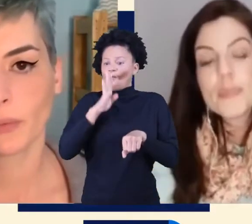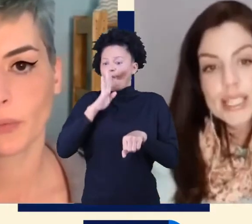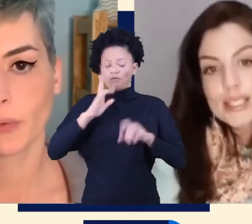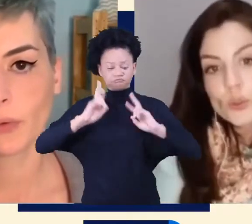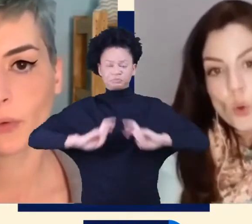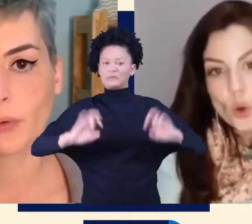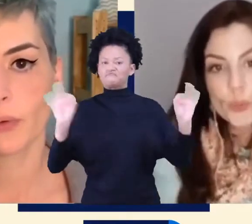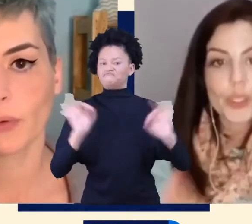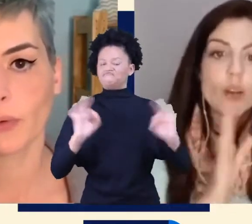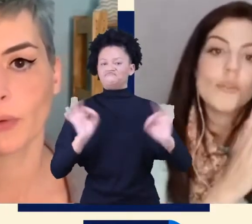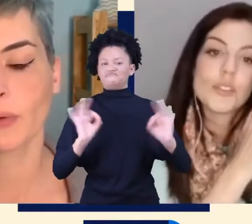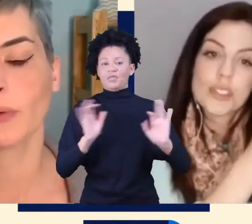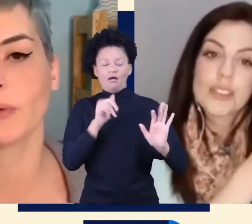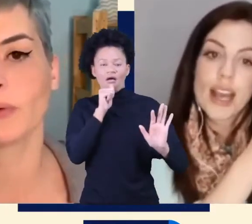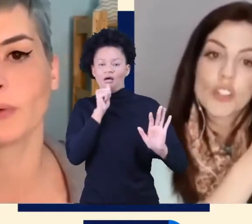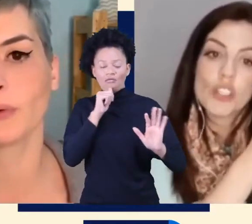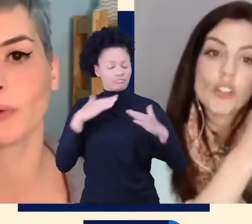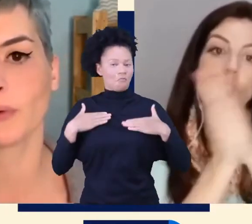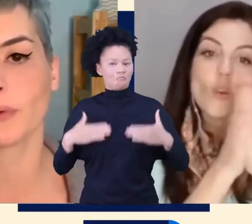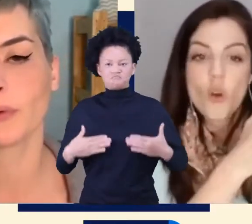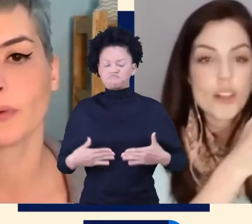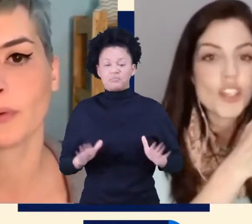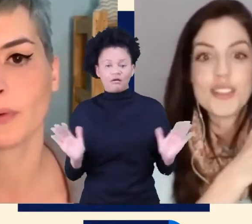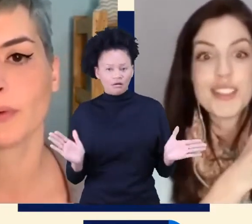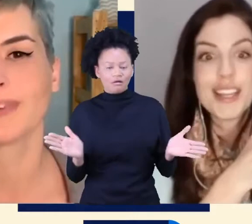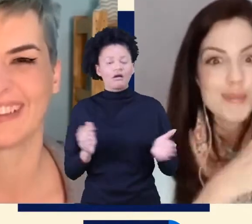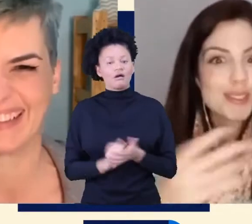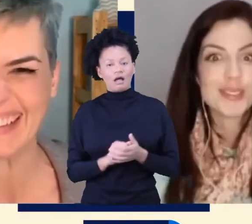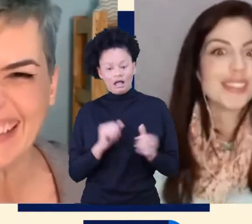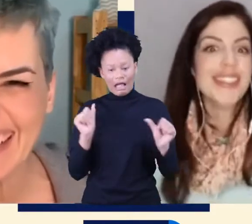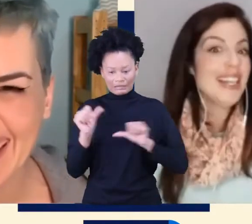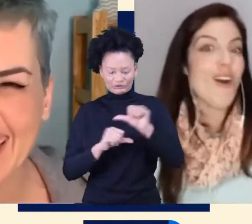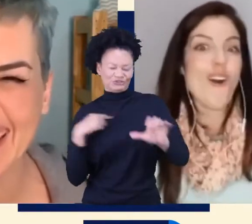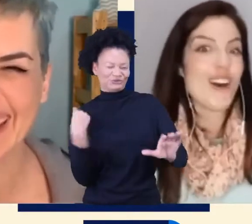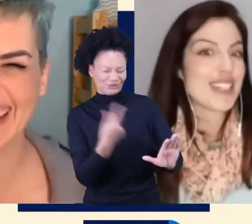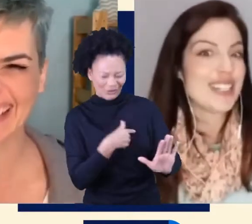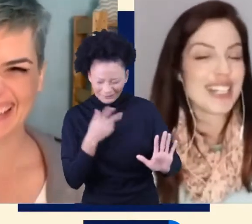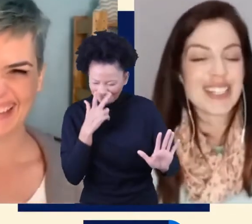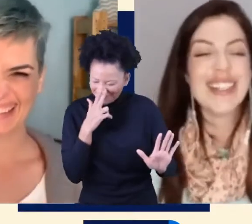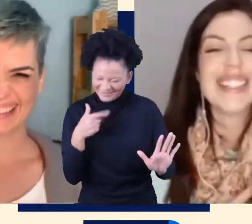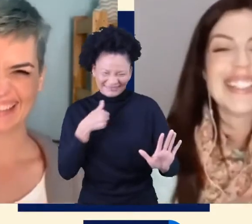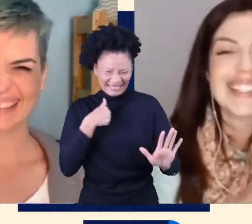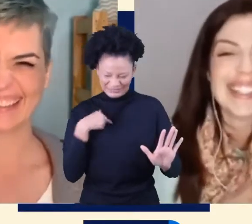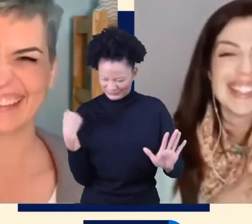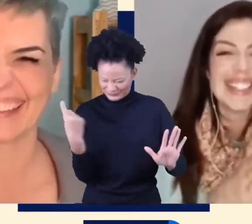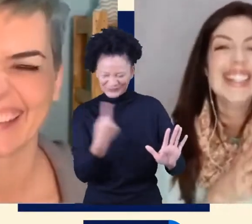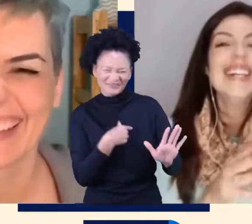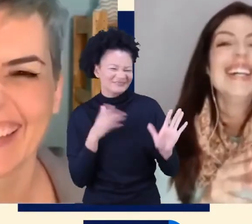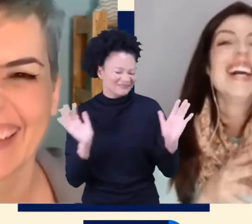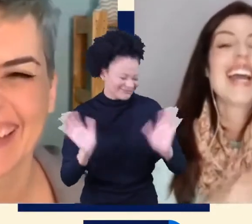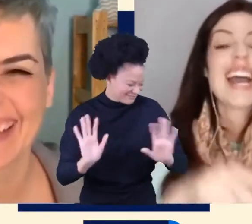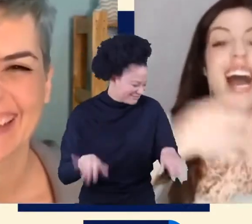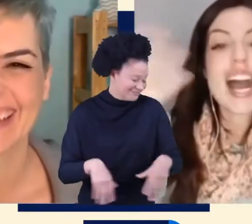ainda não apareceu no corpo. Então, a gente trocou a gente, né? Como se eu... Ó, gente, agora...